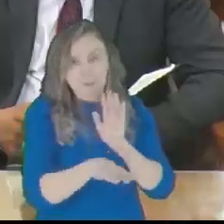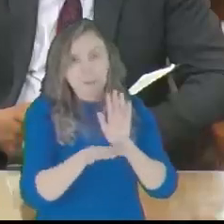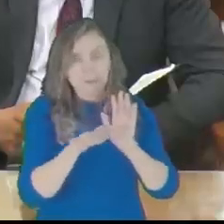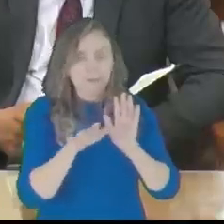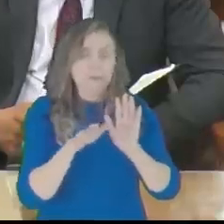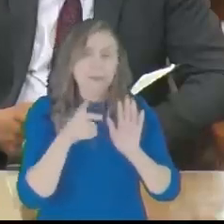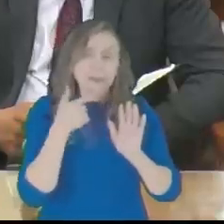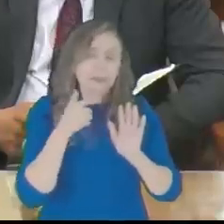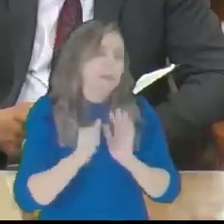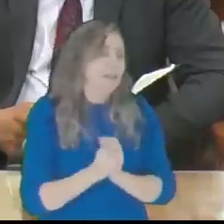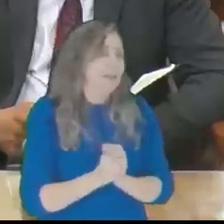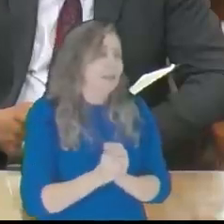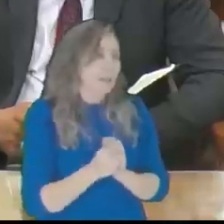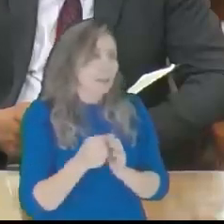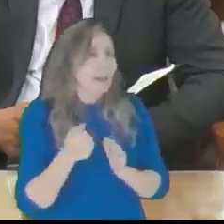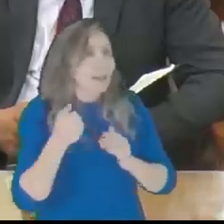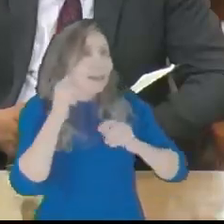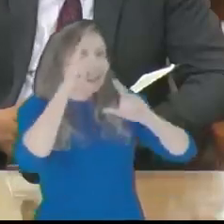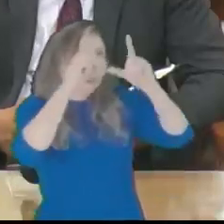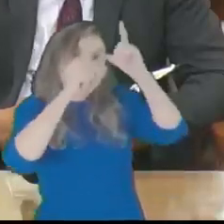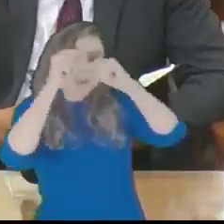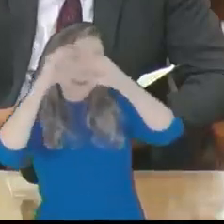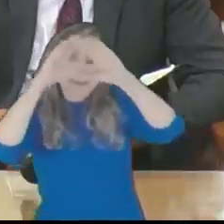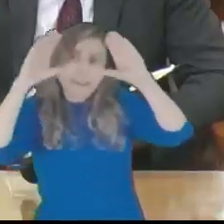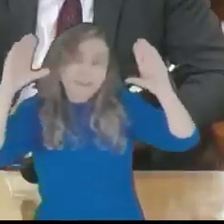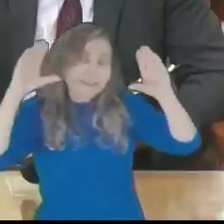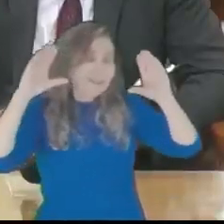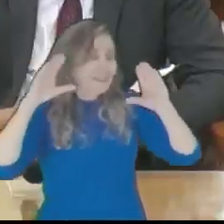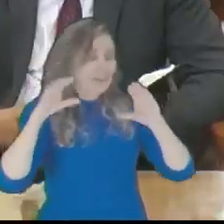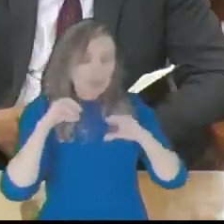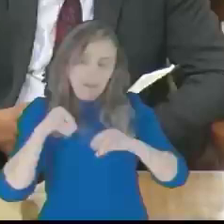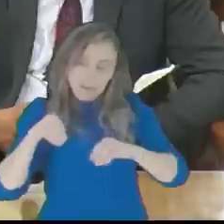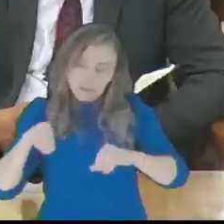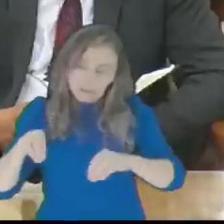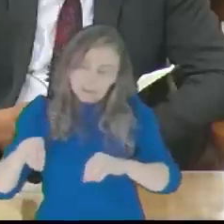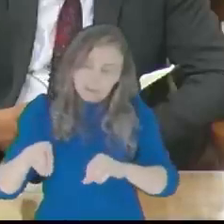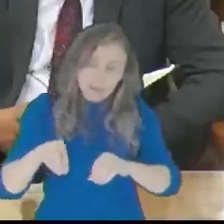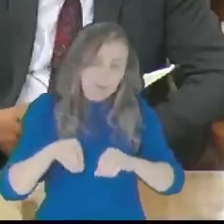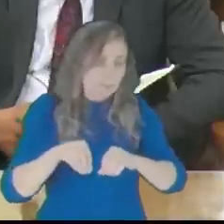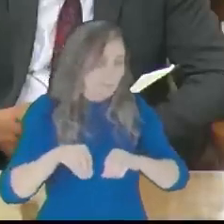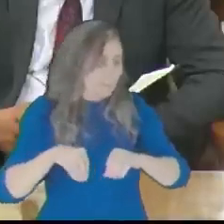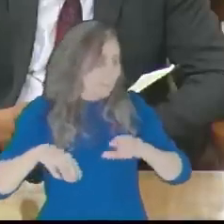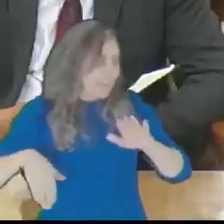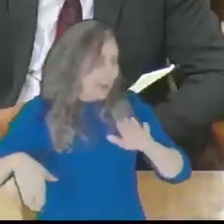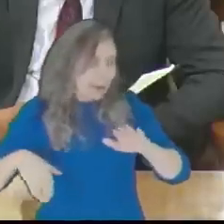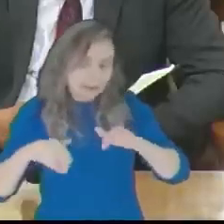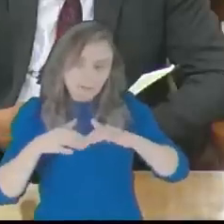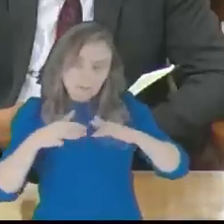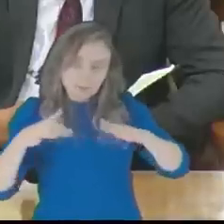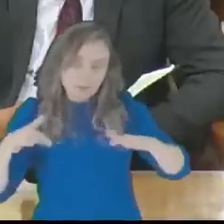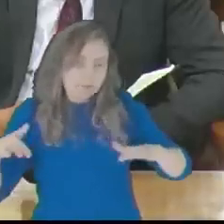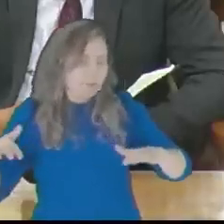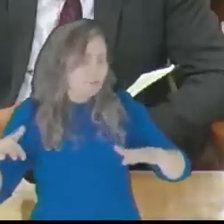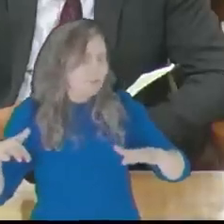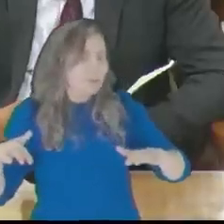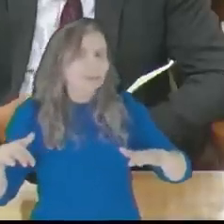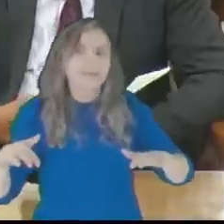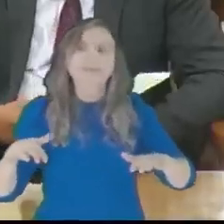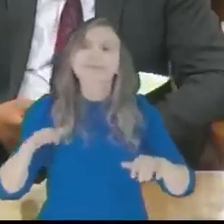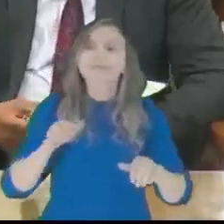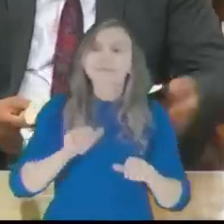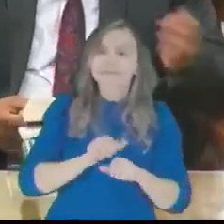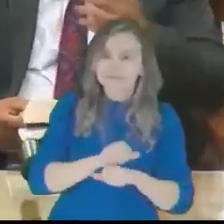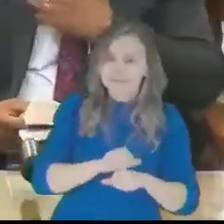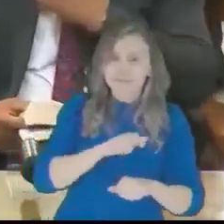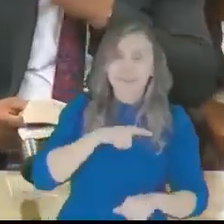dos céus e como a areia que está na praia. Abraão tem